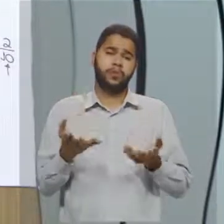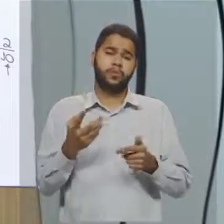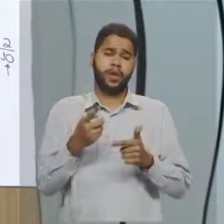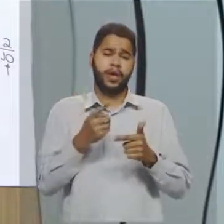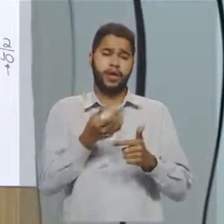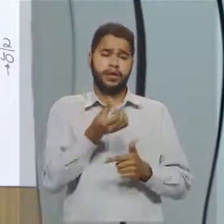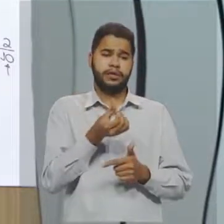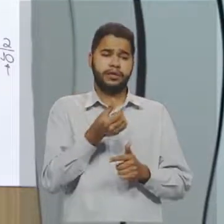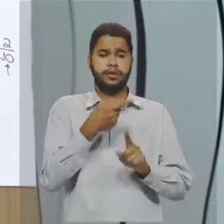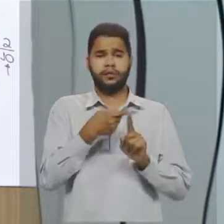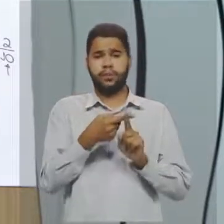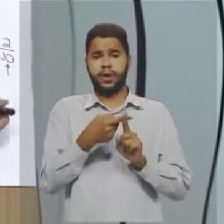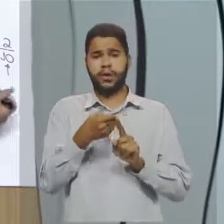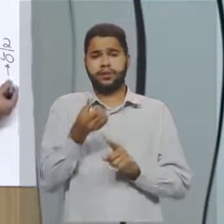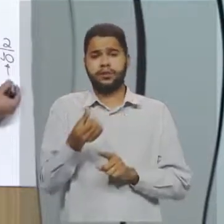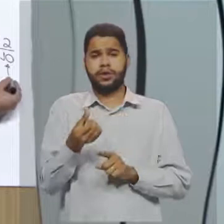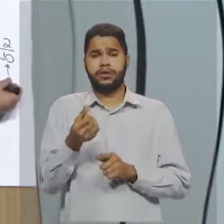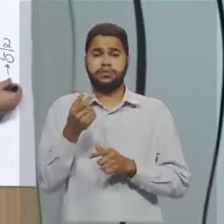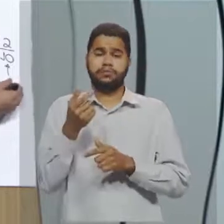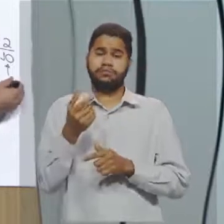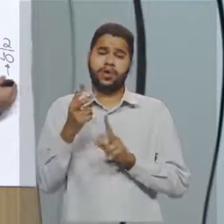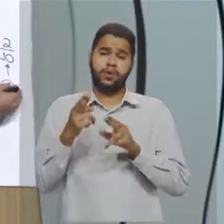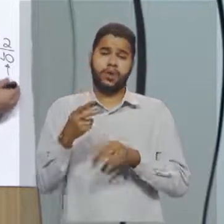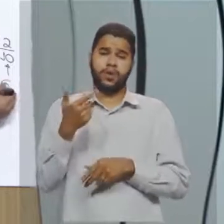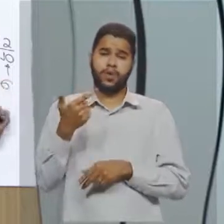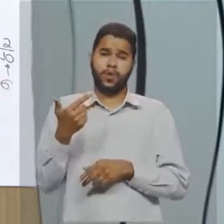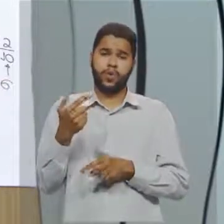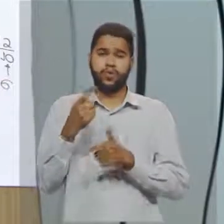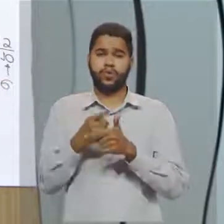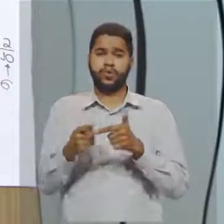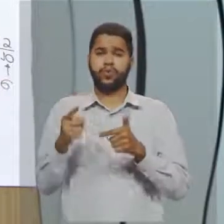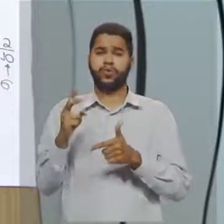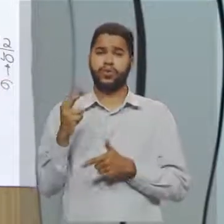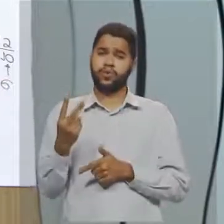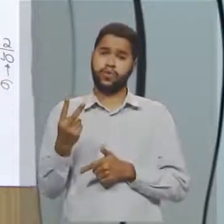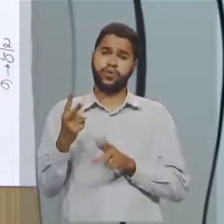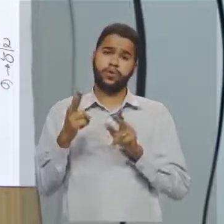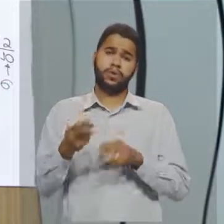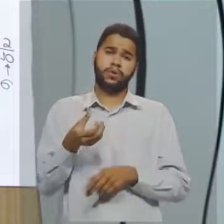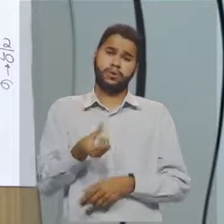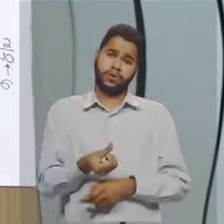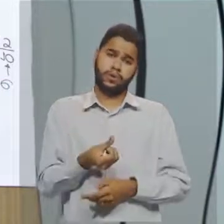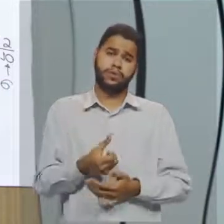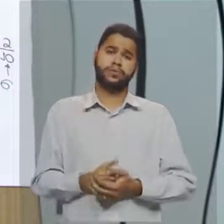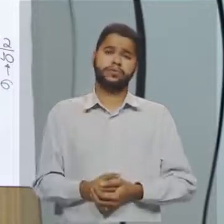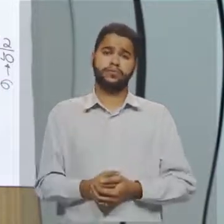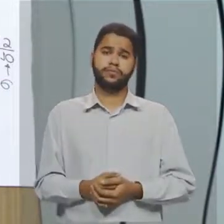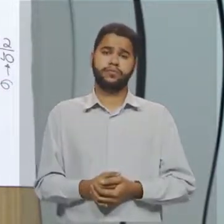fizer a conta aqui também, ó, 12 dividido por 2, 6. Então, a mediana aqui